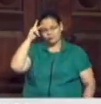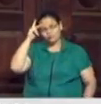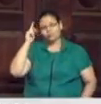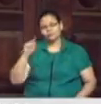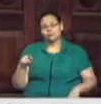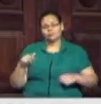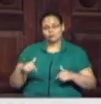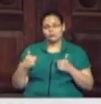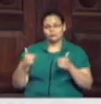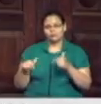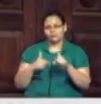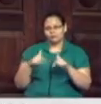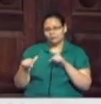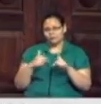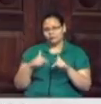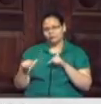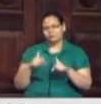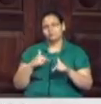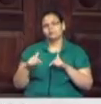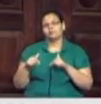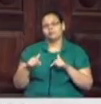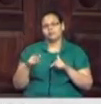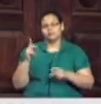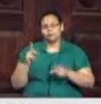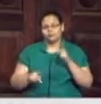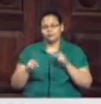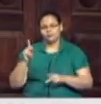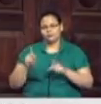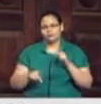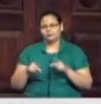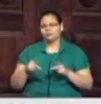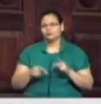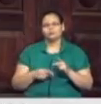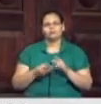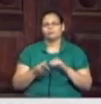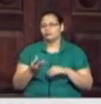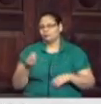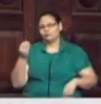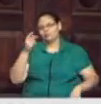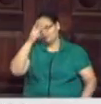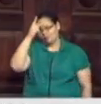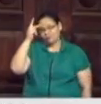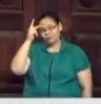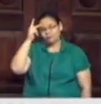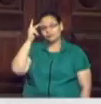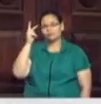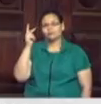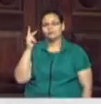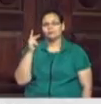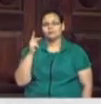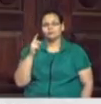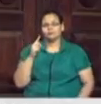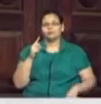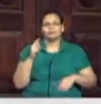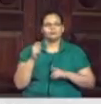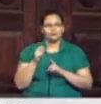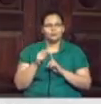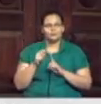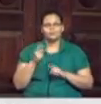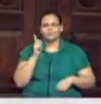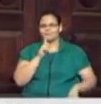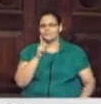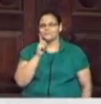atuam no campo da economia popular solidária, se a gente contar que muitas delas acabam se convertendo em MEIs, em